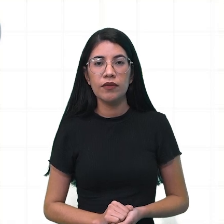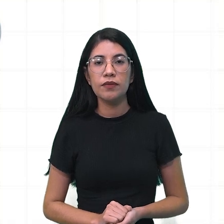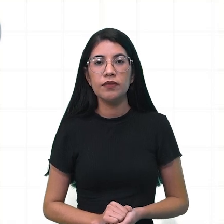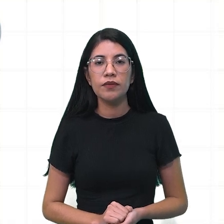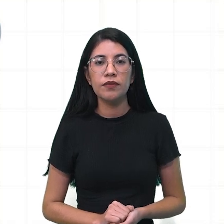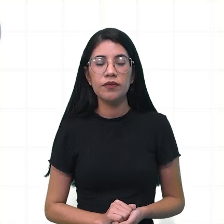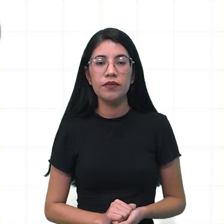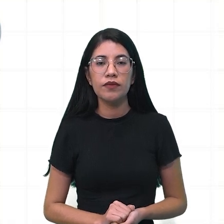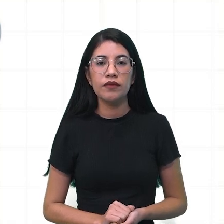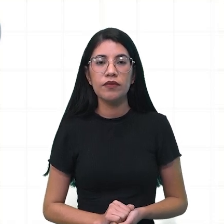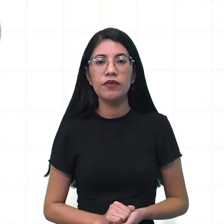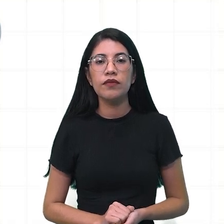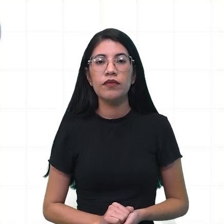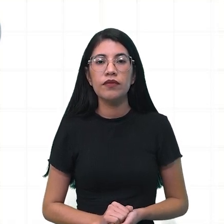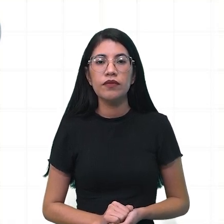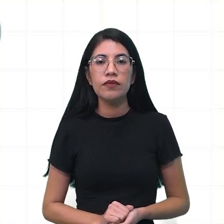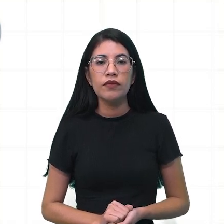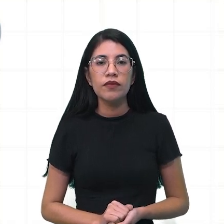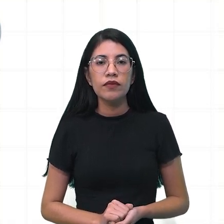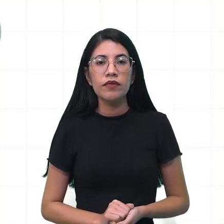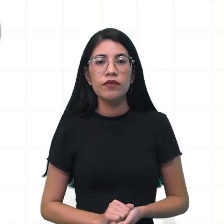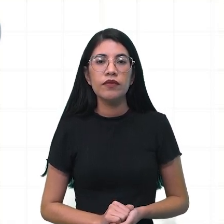nós já temos aqui 0